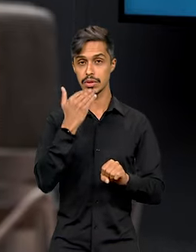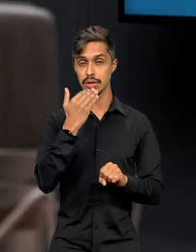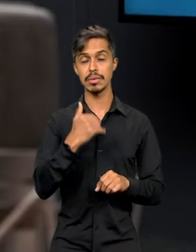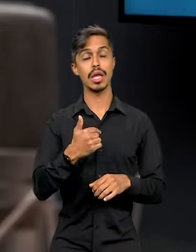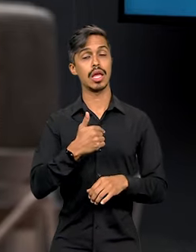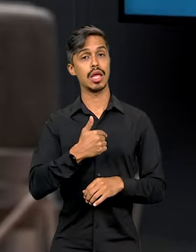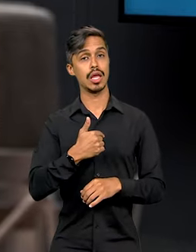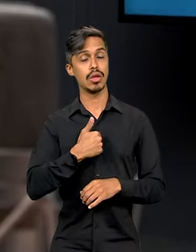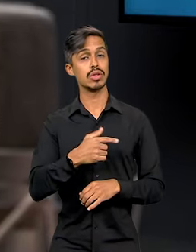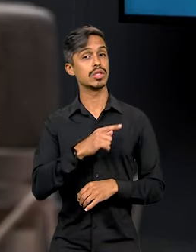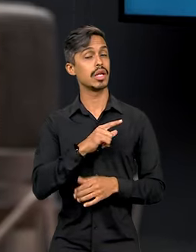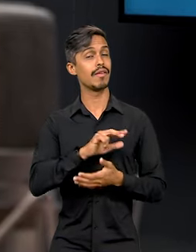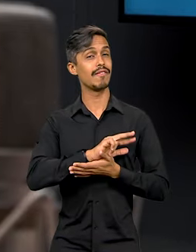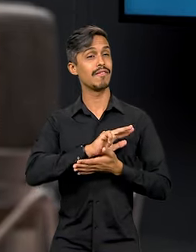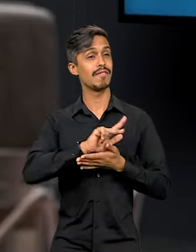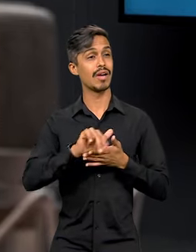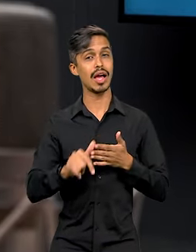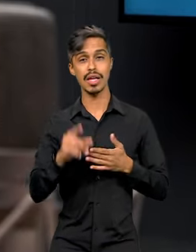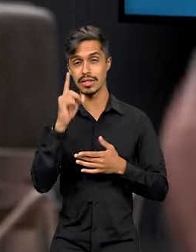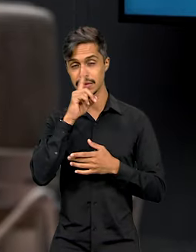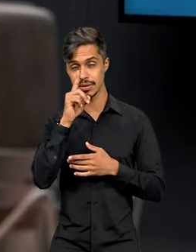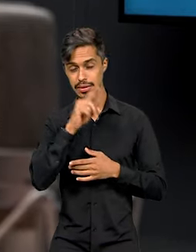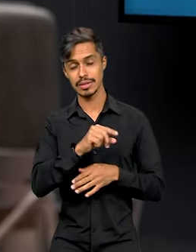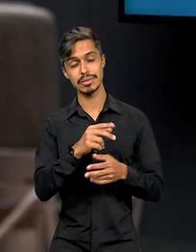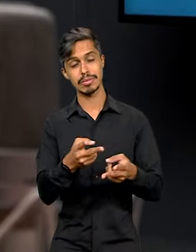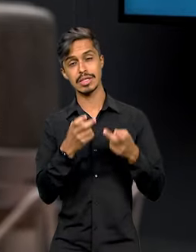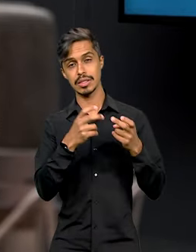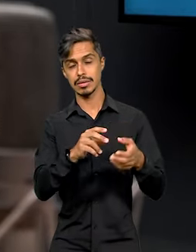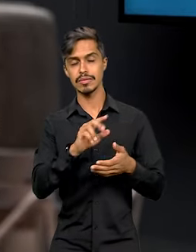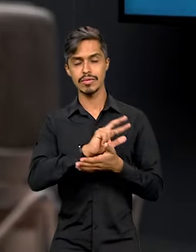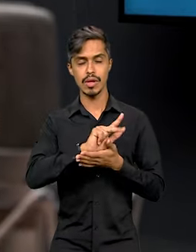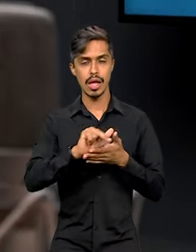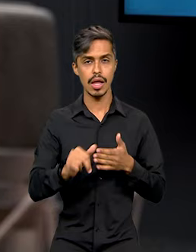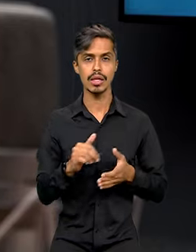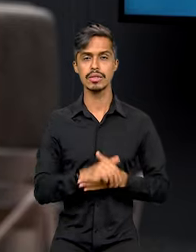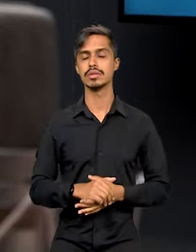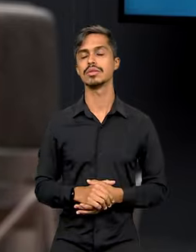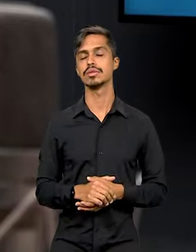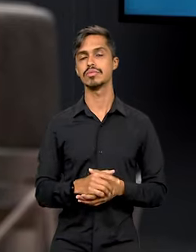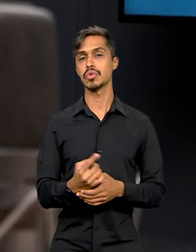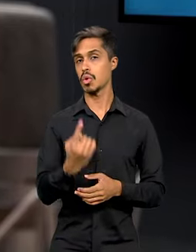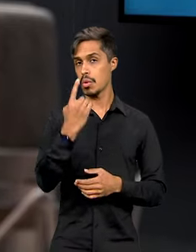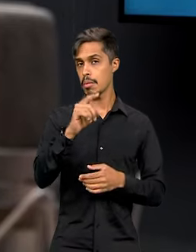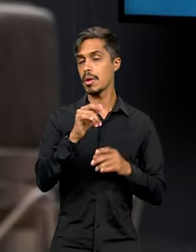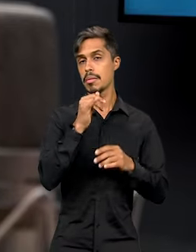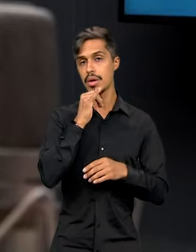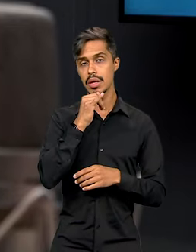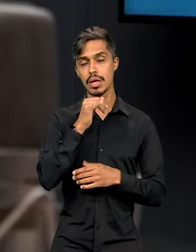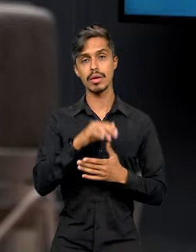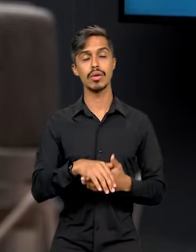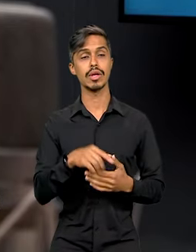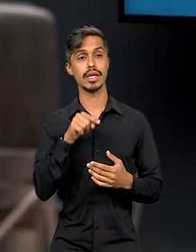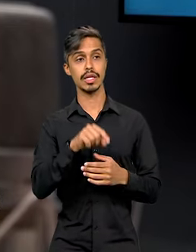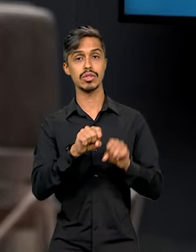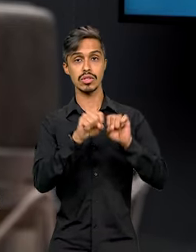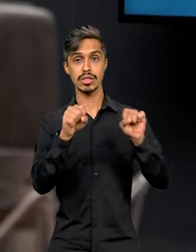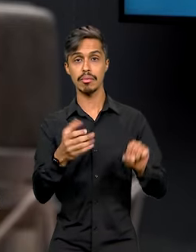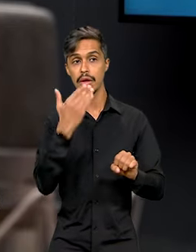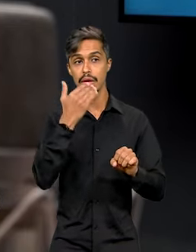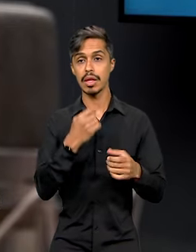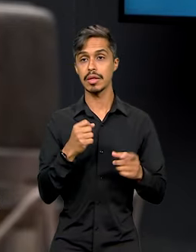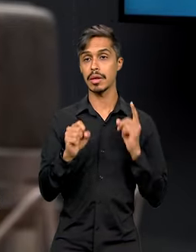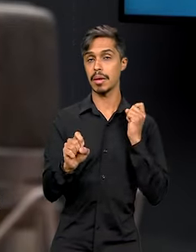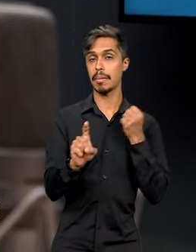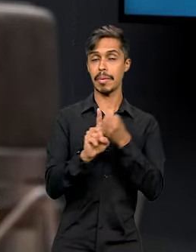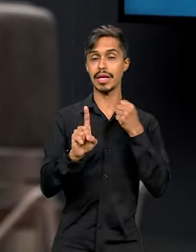alimentário tem muitos imperfeições e temos que corrigir essas imperfeições uma das imperfeições é que o sistema alimentário está gerando um